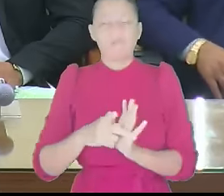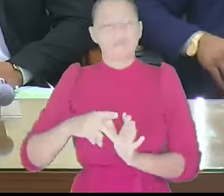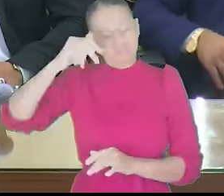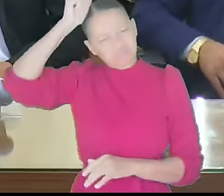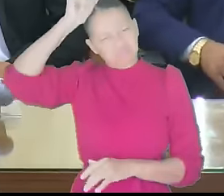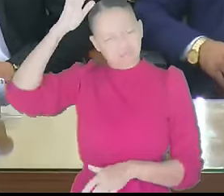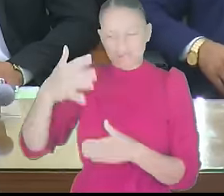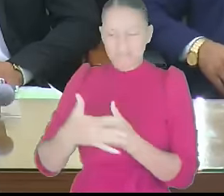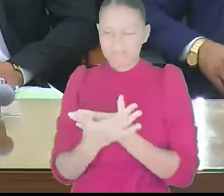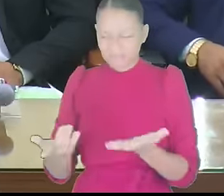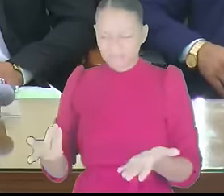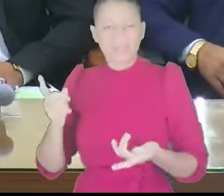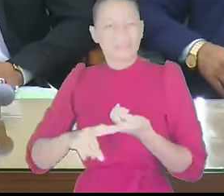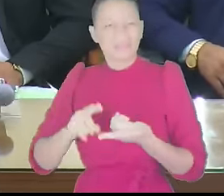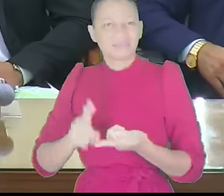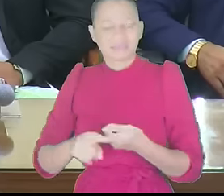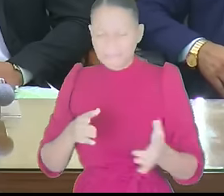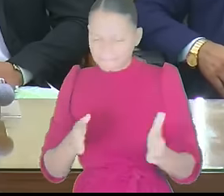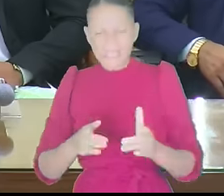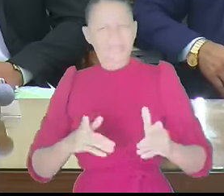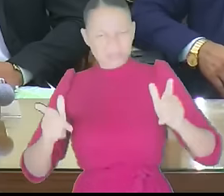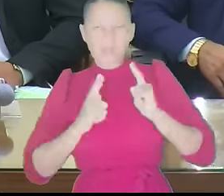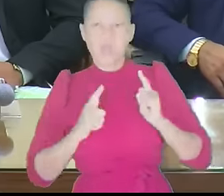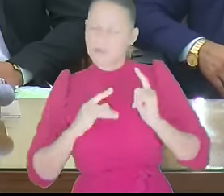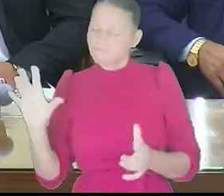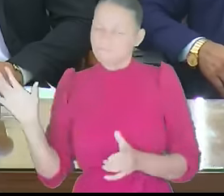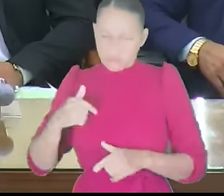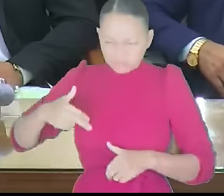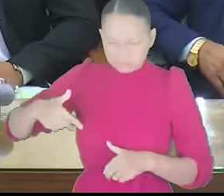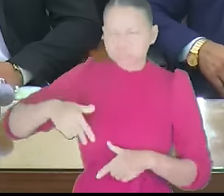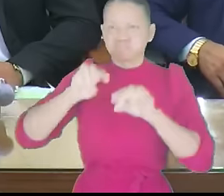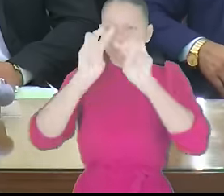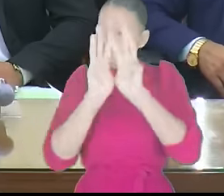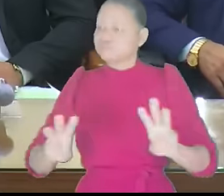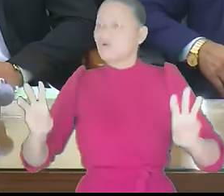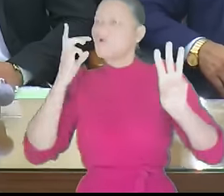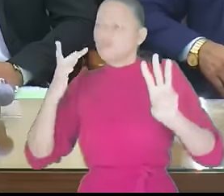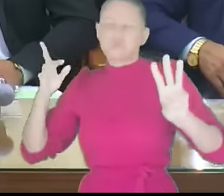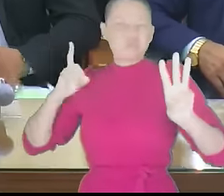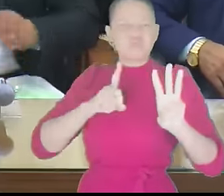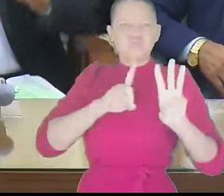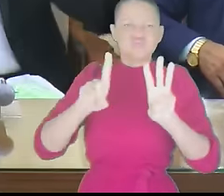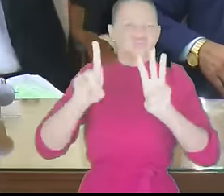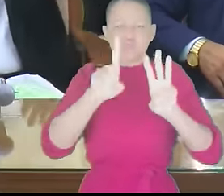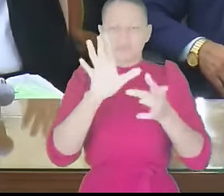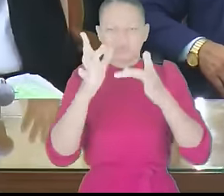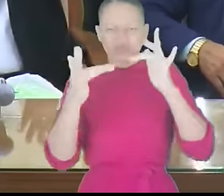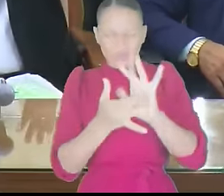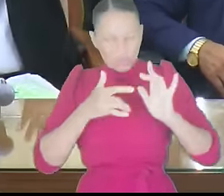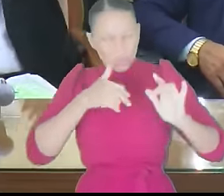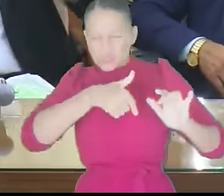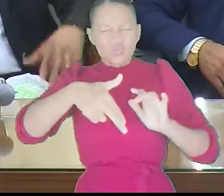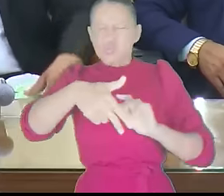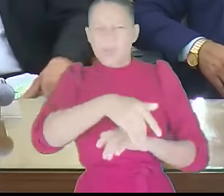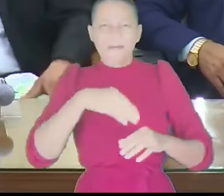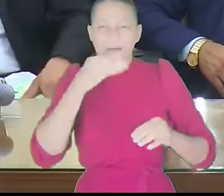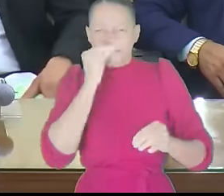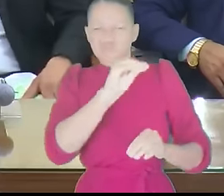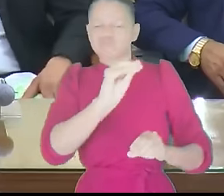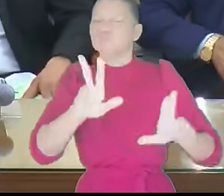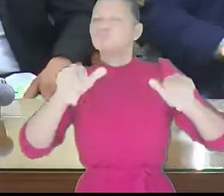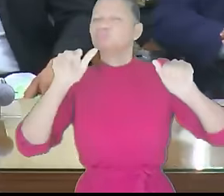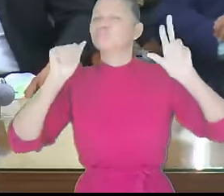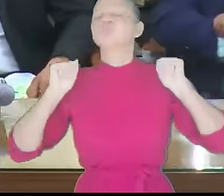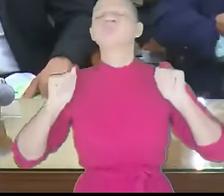eu estou também no tempo de Laodiceia. Eu ando no meio dos sete castiçais. Eu não abandono a minha